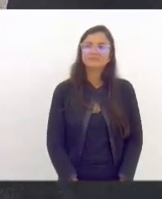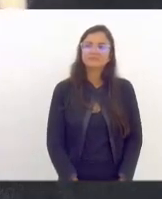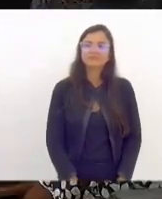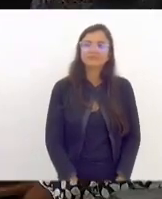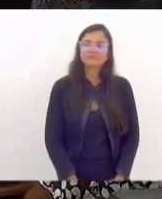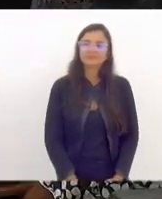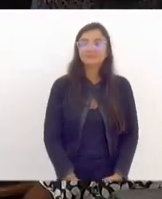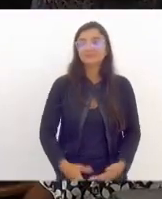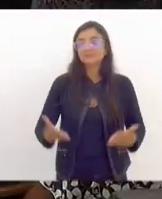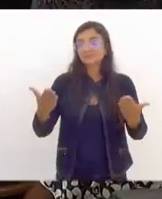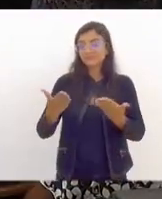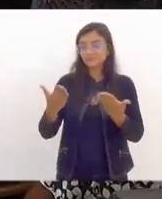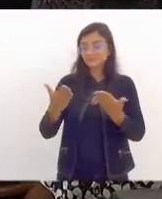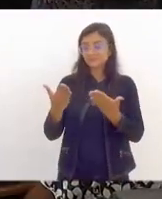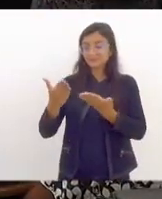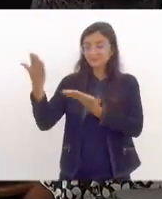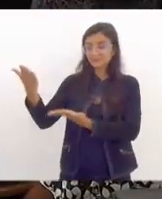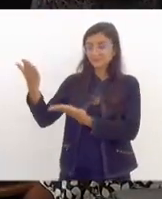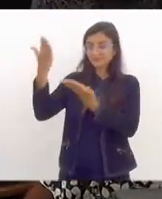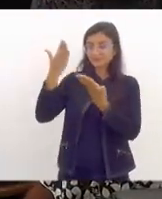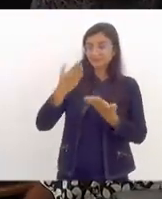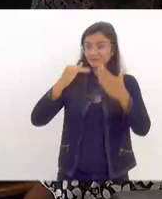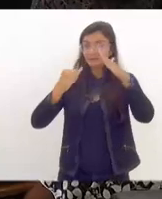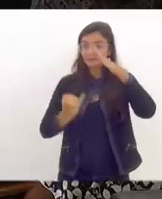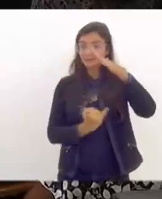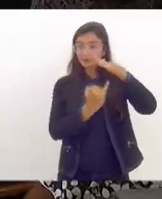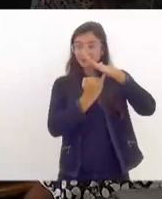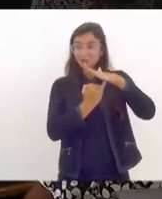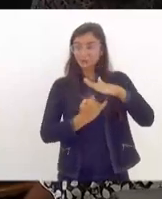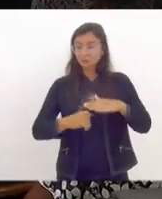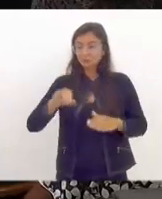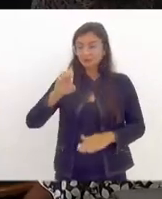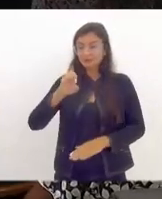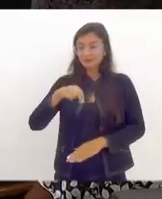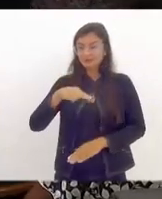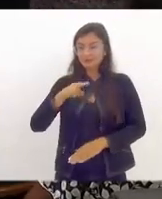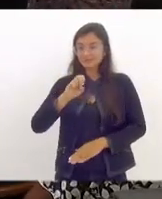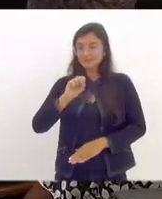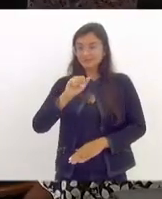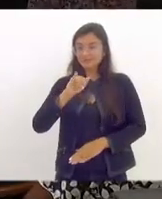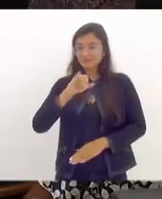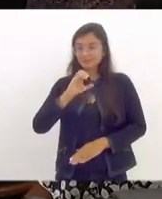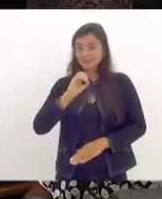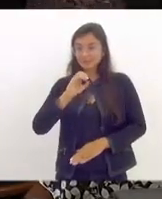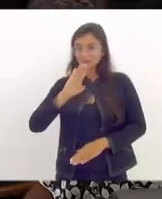nosso próximo homenageado é um instituto ensaio aberto